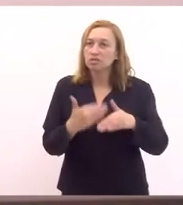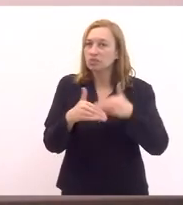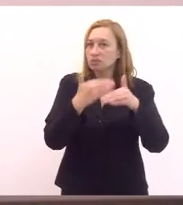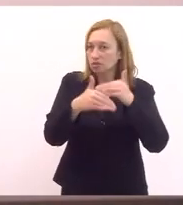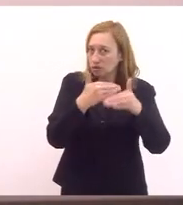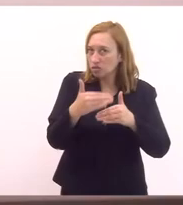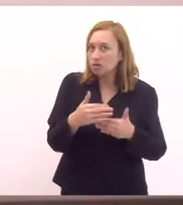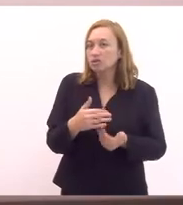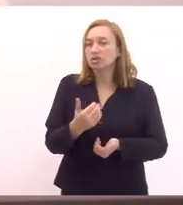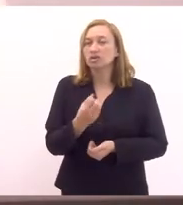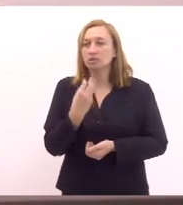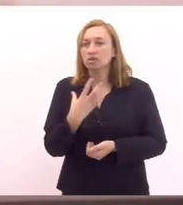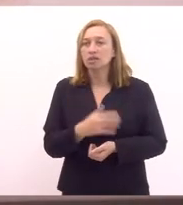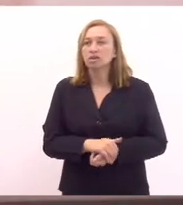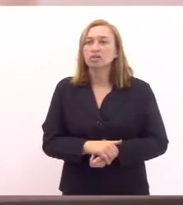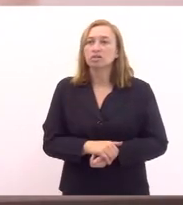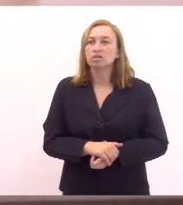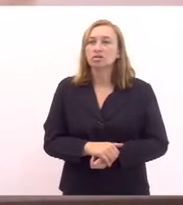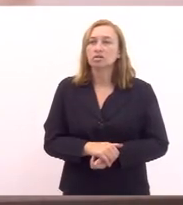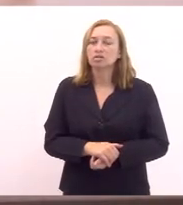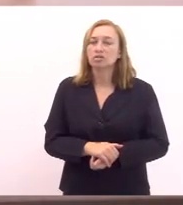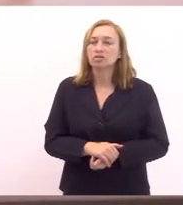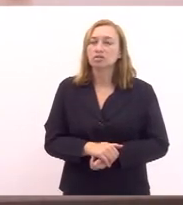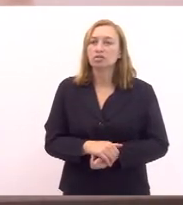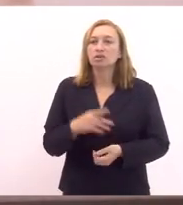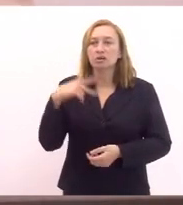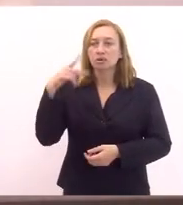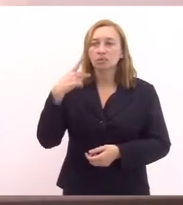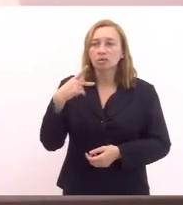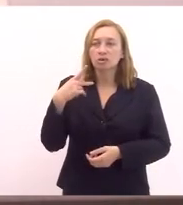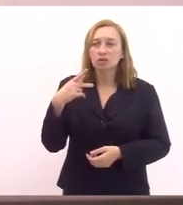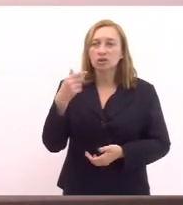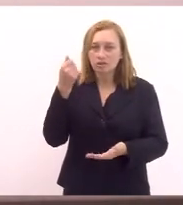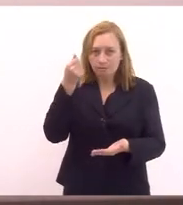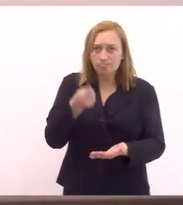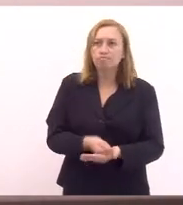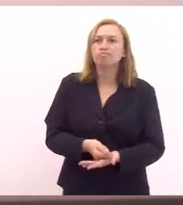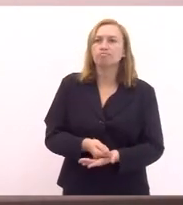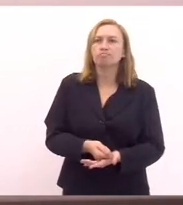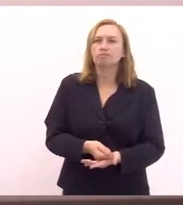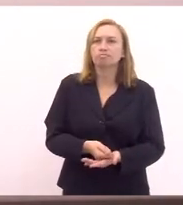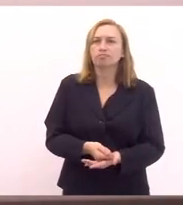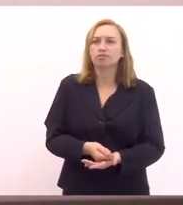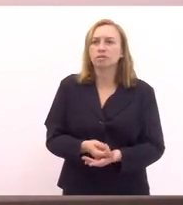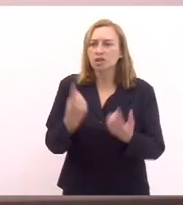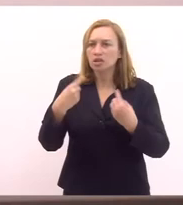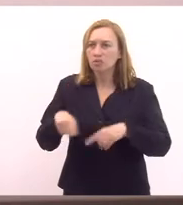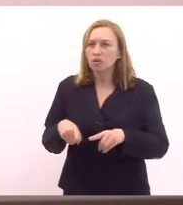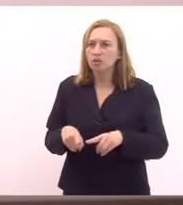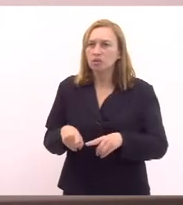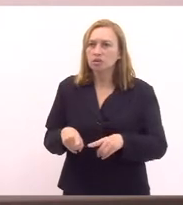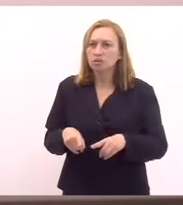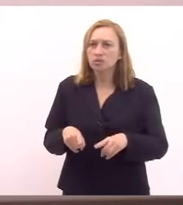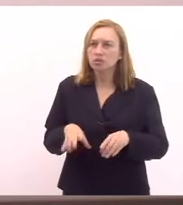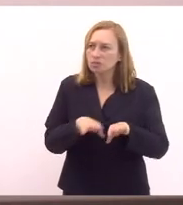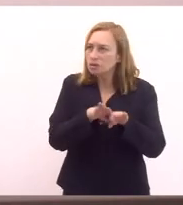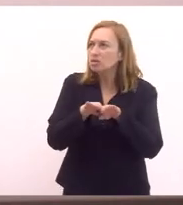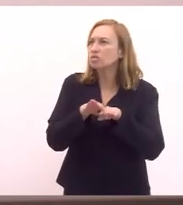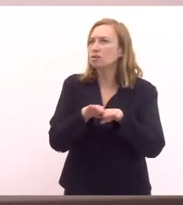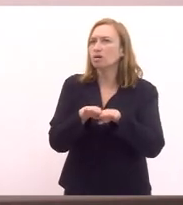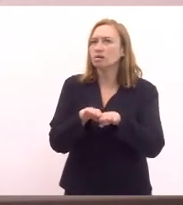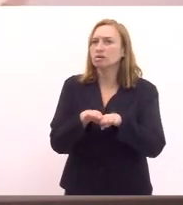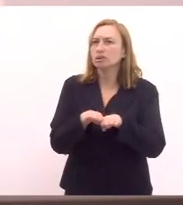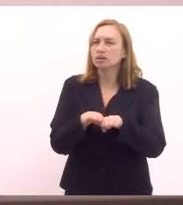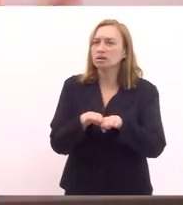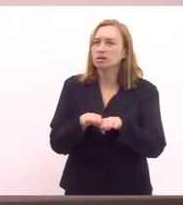bem sucedidas se não cabem políticas afirmativas para combater ainda com paliativo